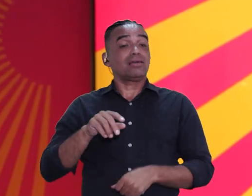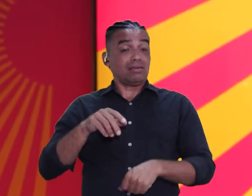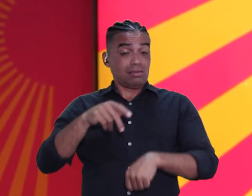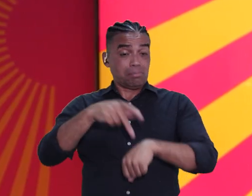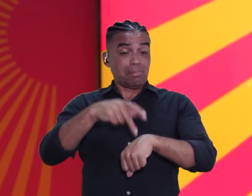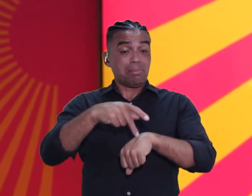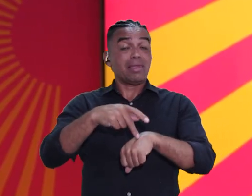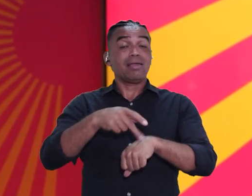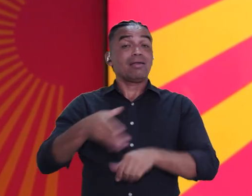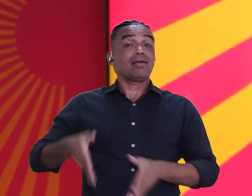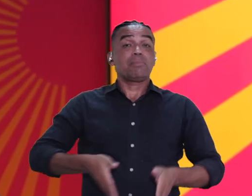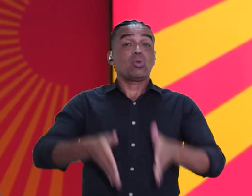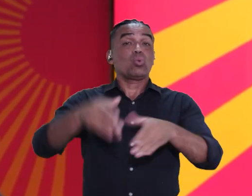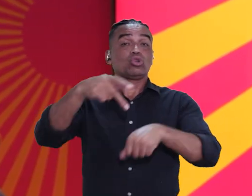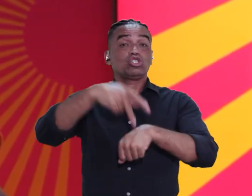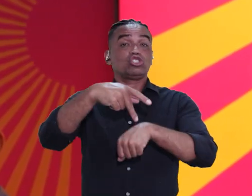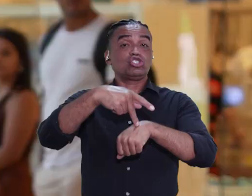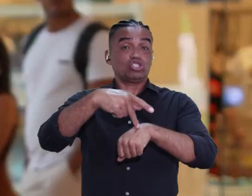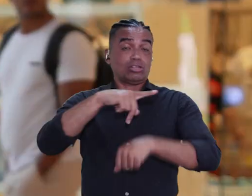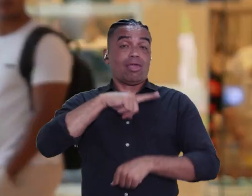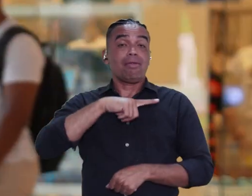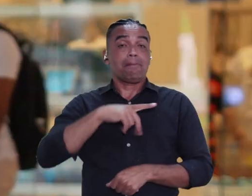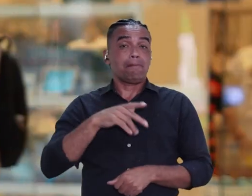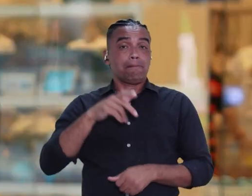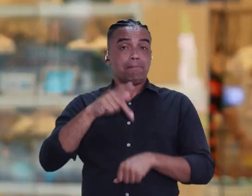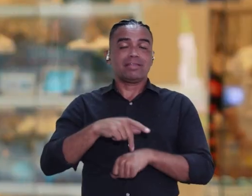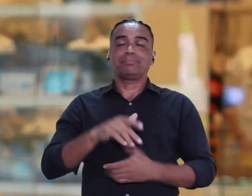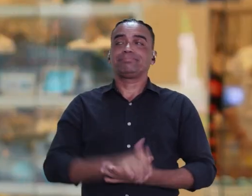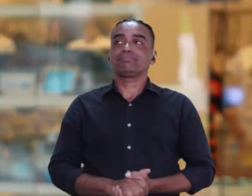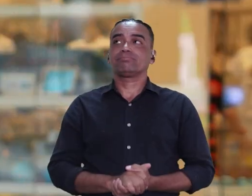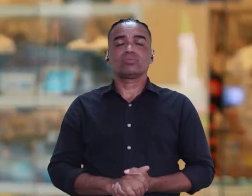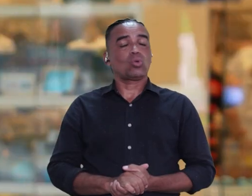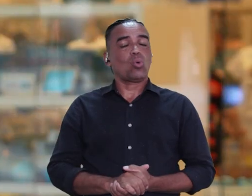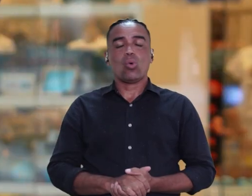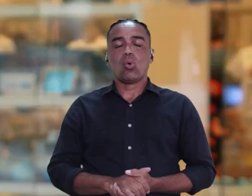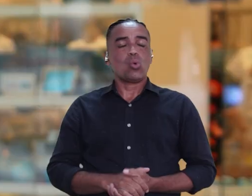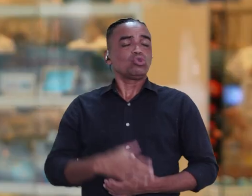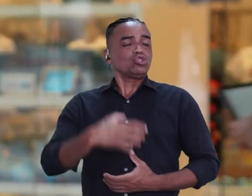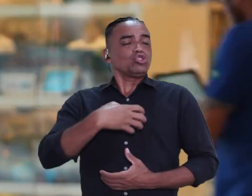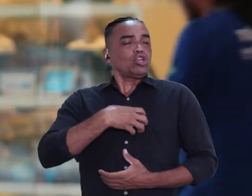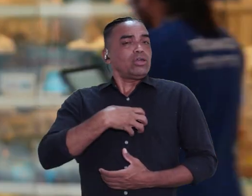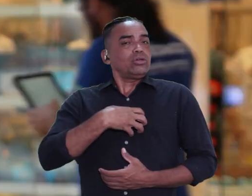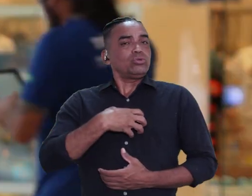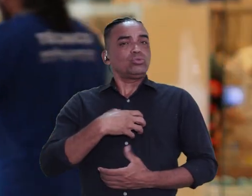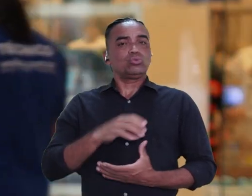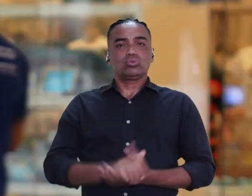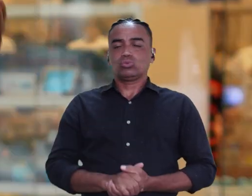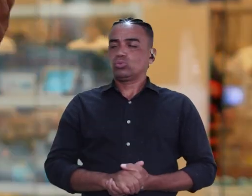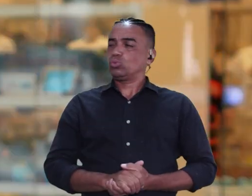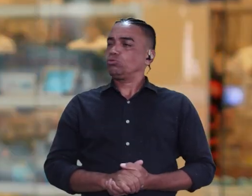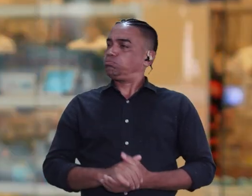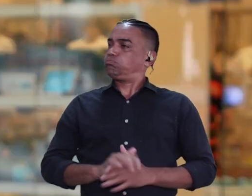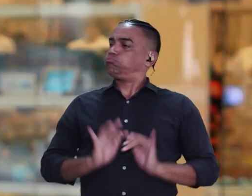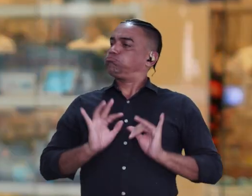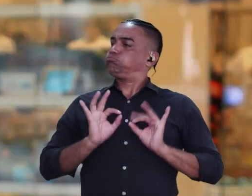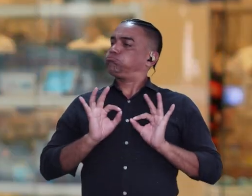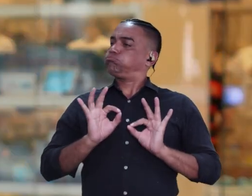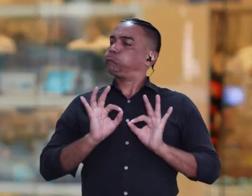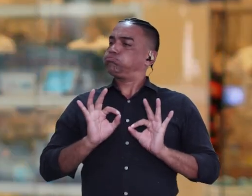uma pedra no meio do caminho, tinha uma pedra. Ou uma forma grandiloquente,